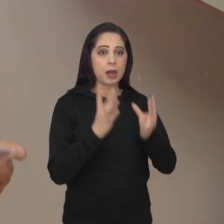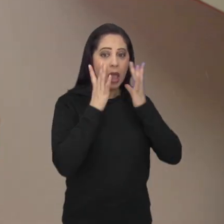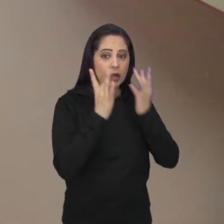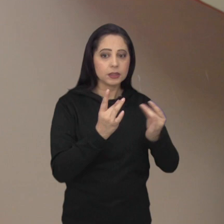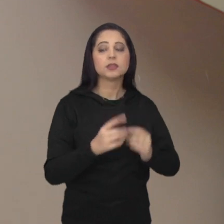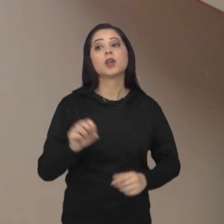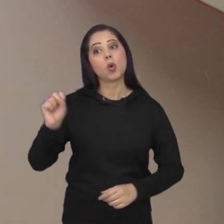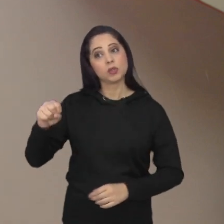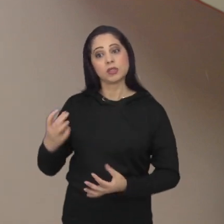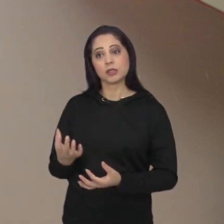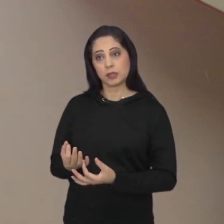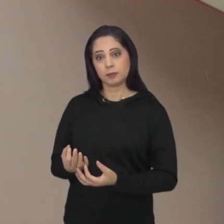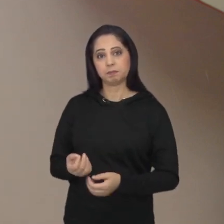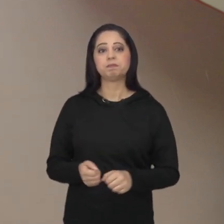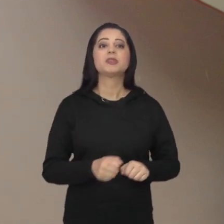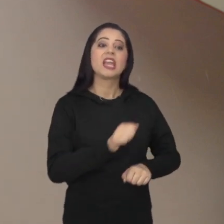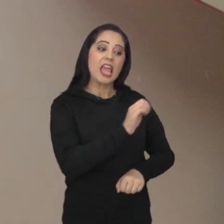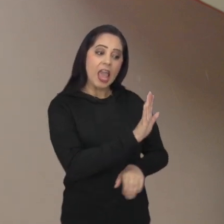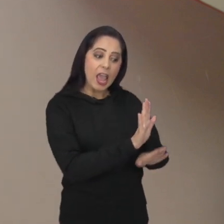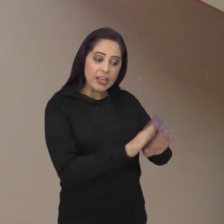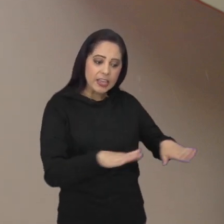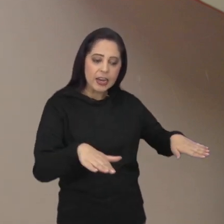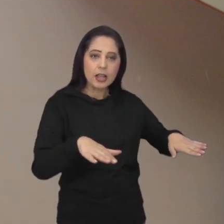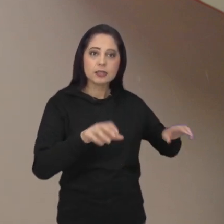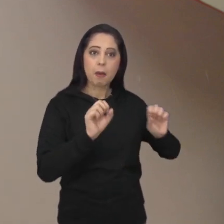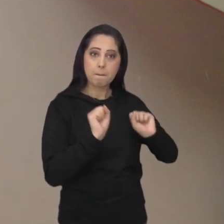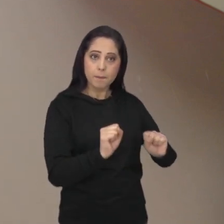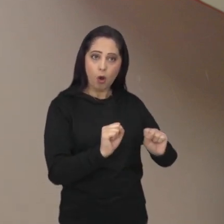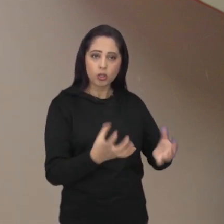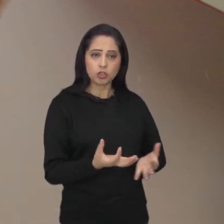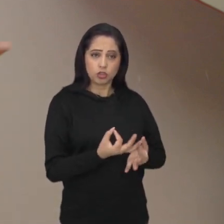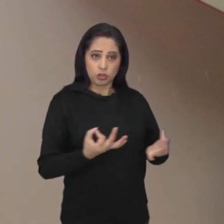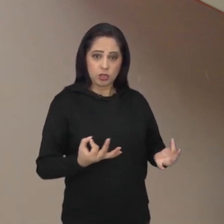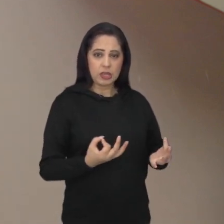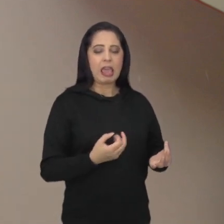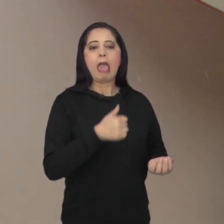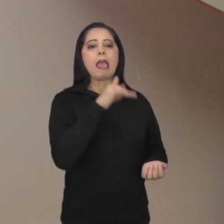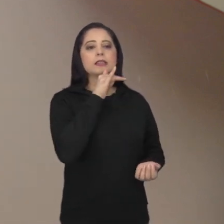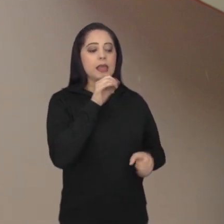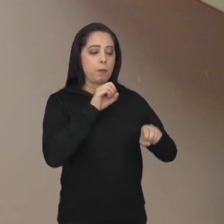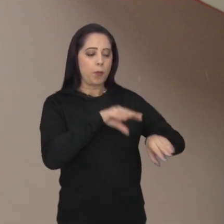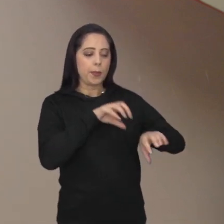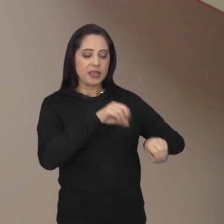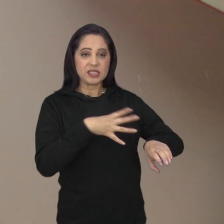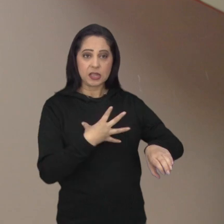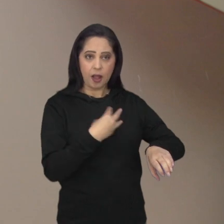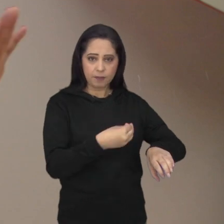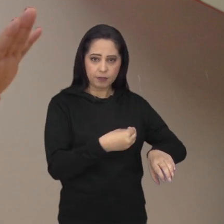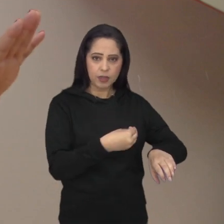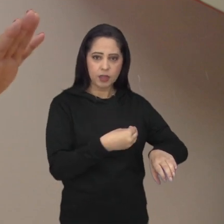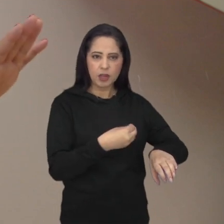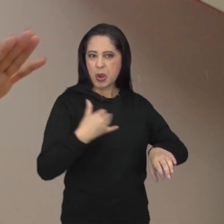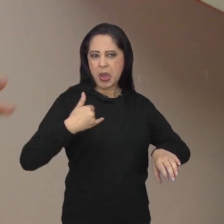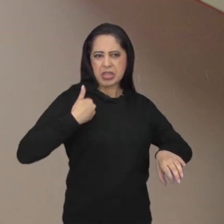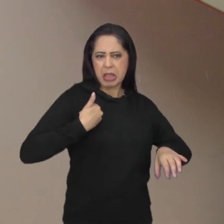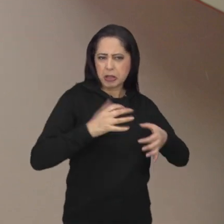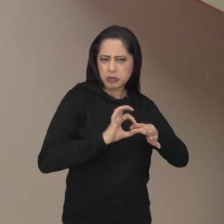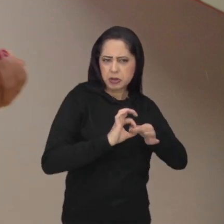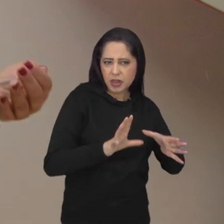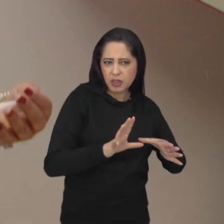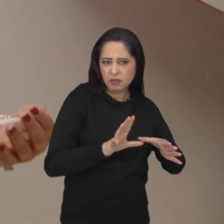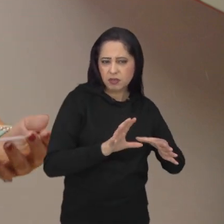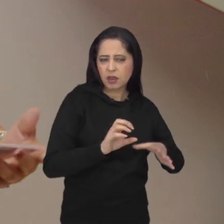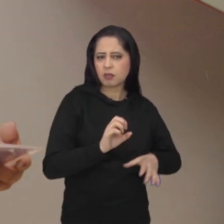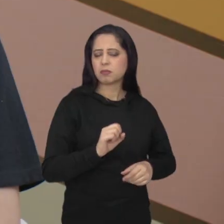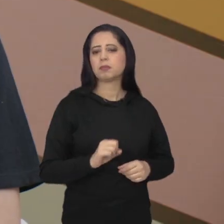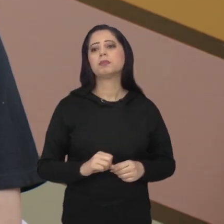aprendi, gente, tá vendo? E crianças podem meditar também? Pode. Eu posso ensinar o meu filho ou começar essa prática com ele a partir de qualquer idade? Existe uma